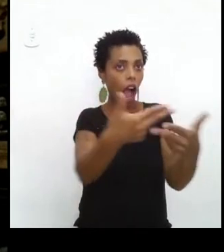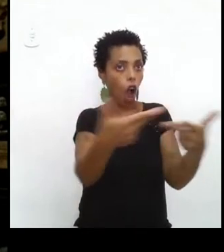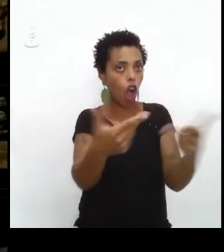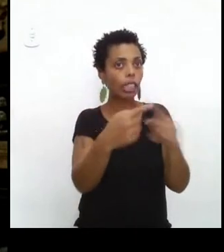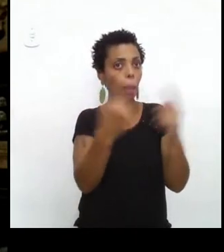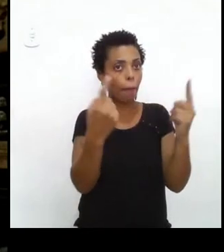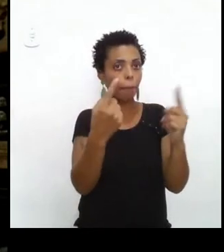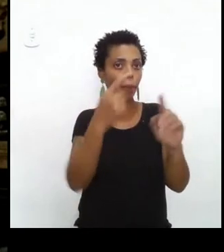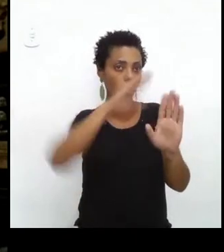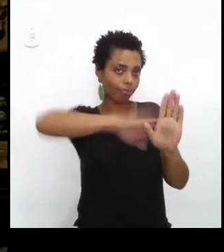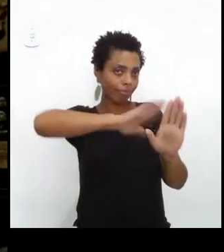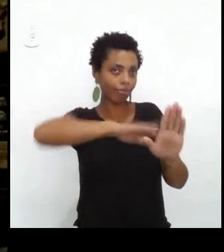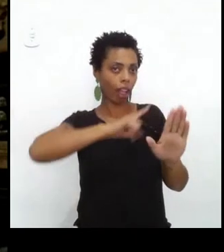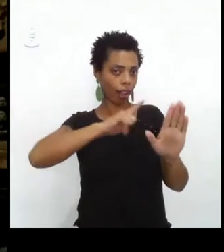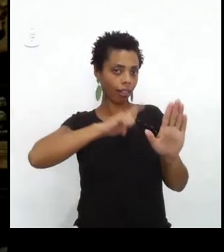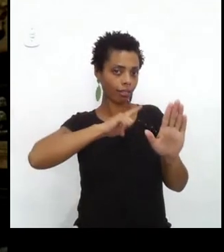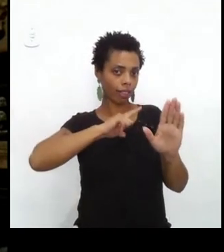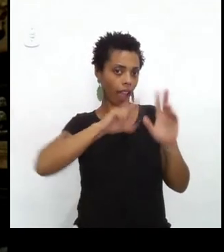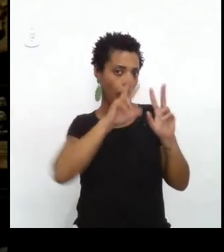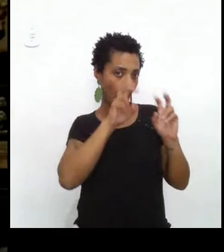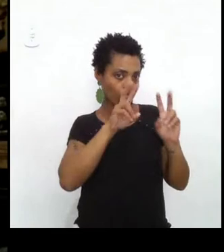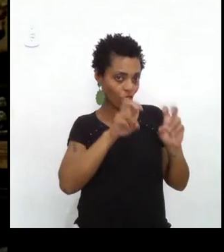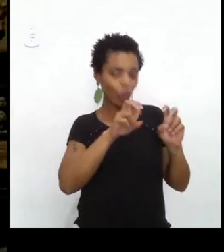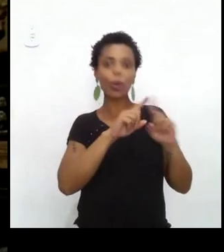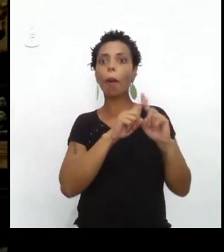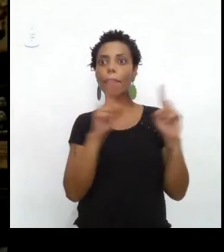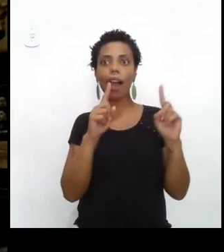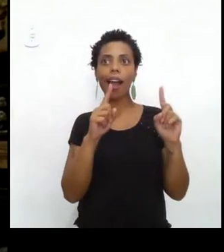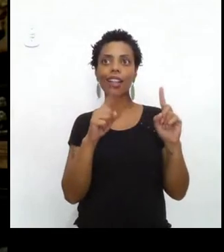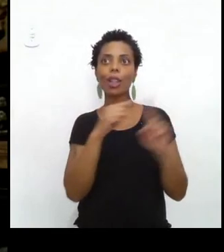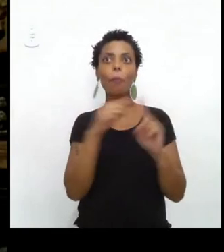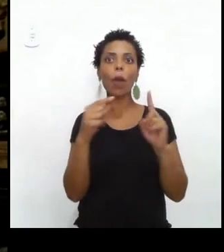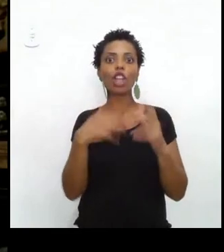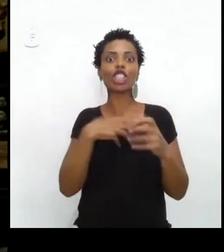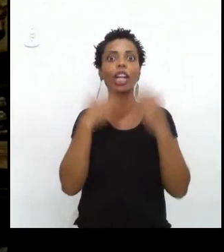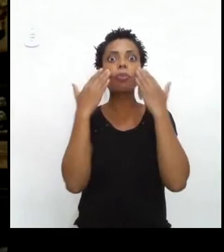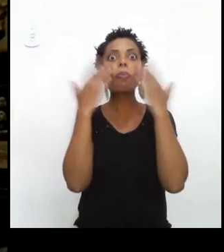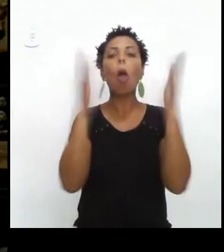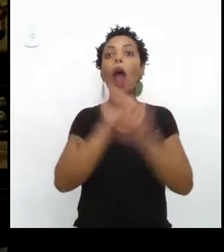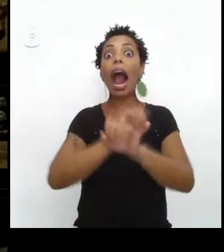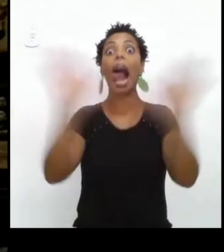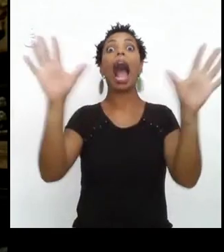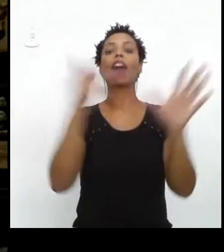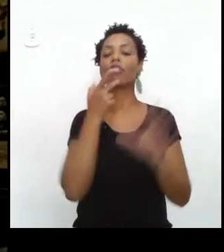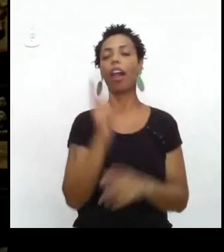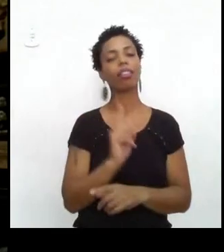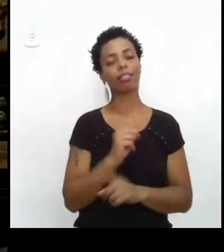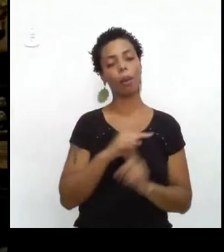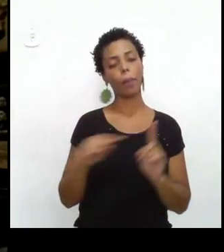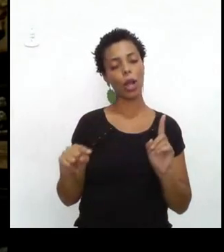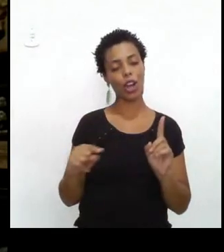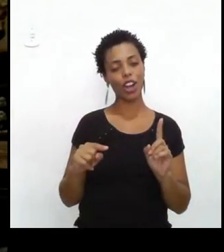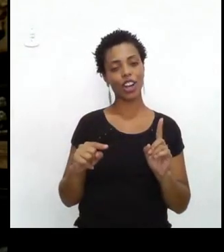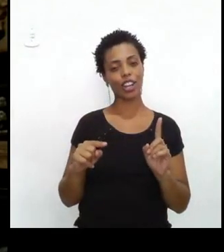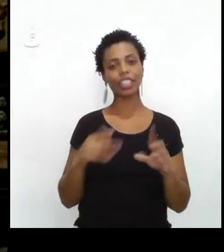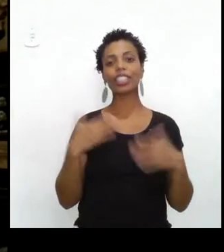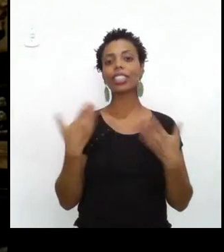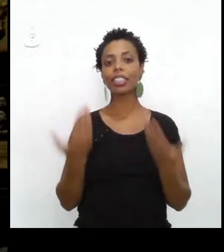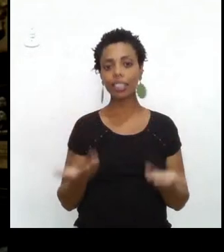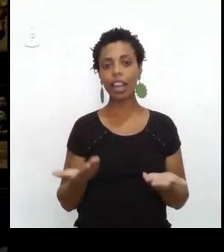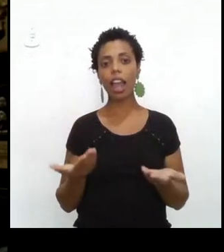and Plastic bonito cupcakes concepcionais amor alegórico